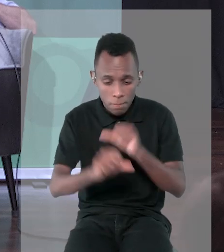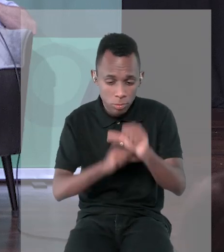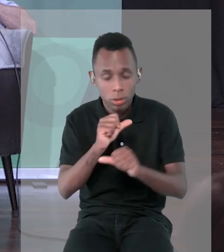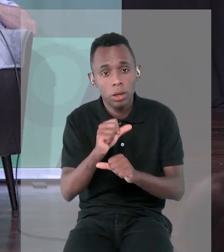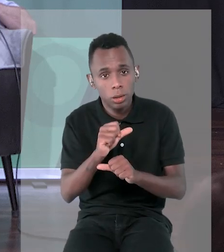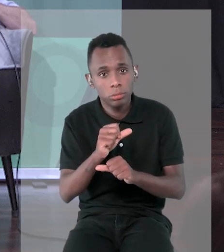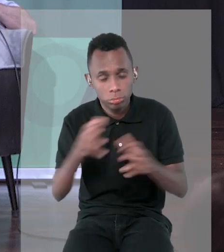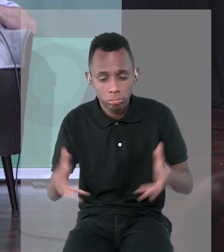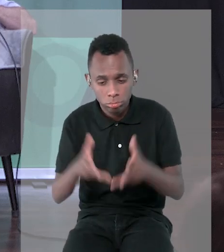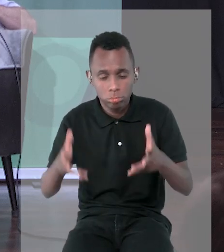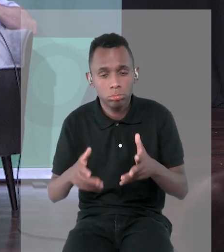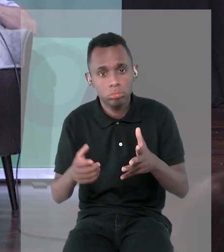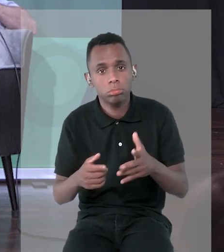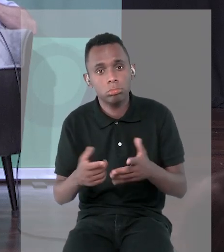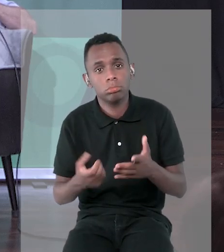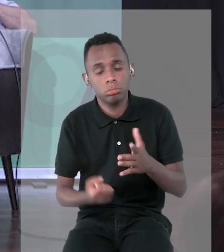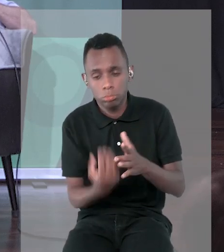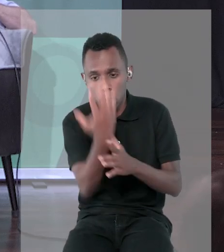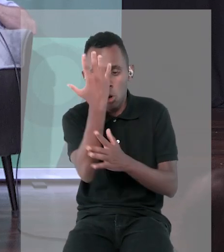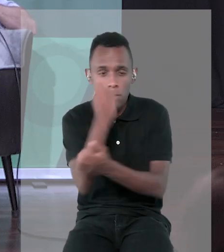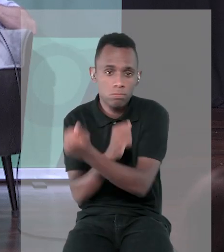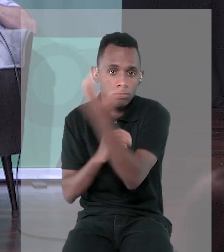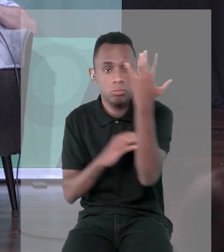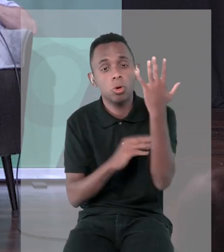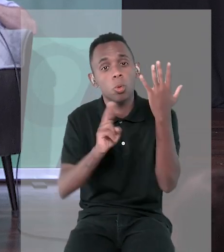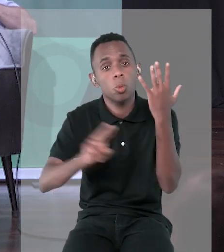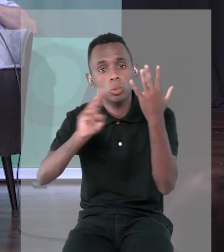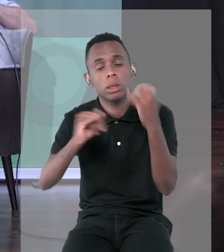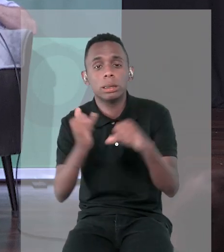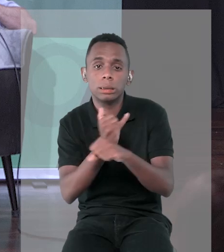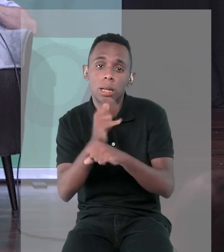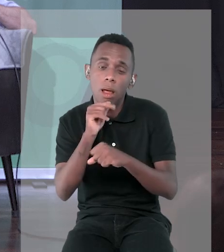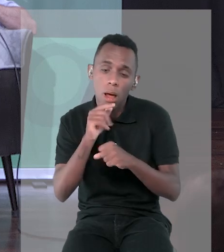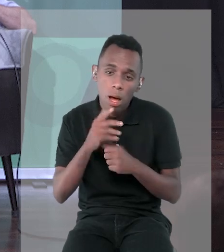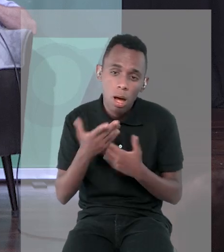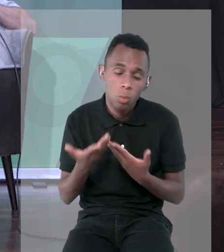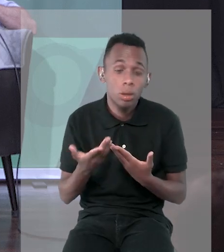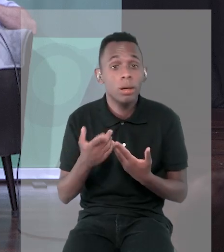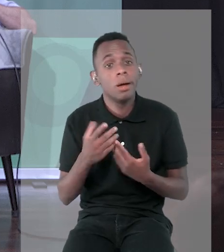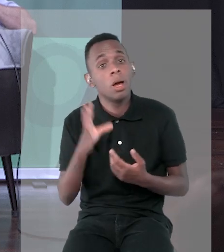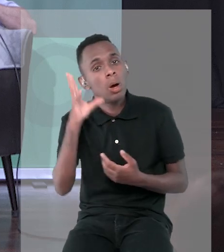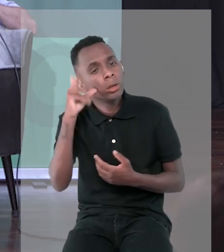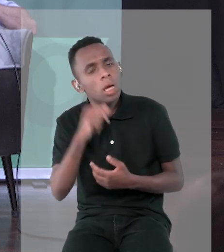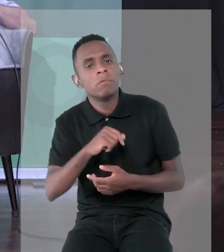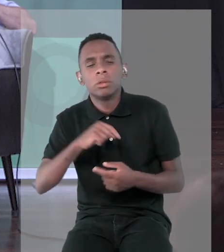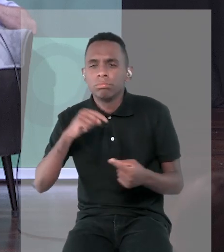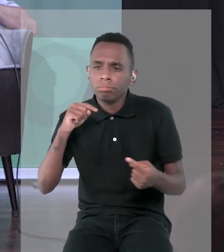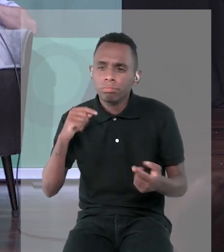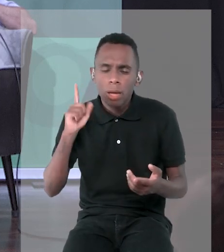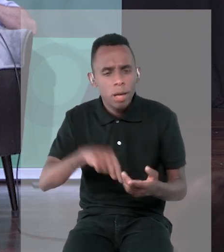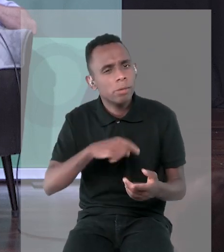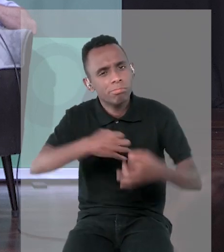de fomento da agrofloresta, usando a água. Né? E a gente achava que isso era a chave para